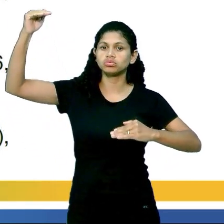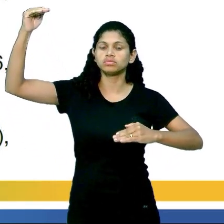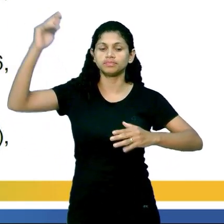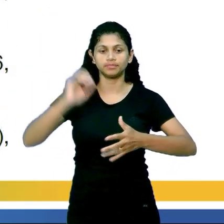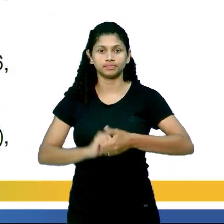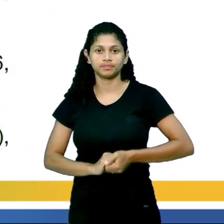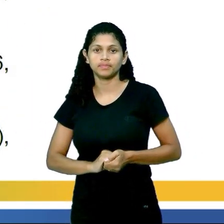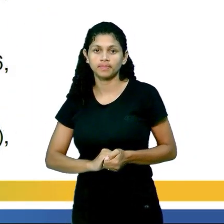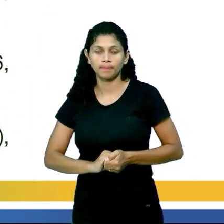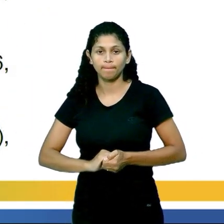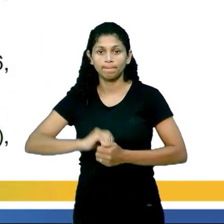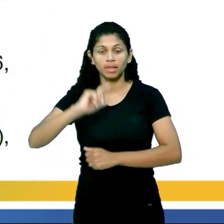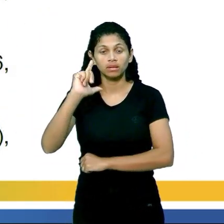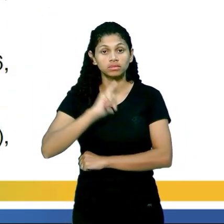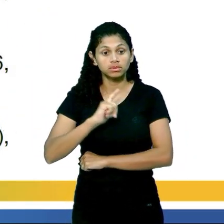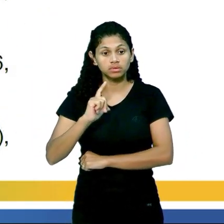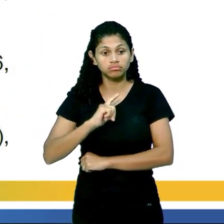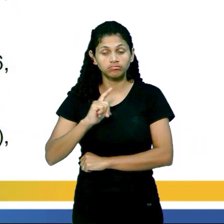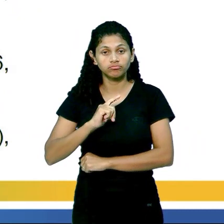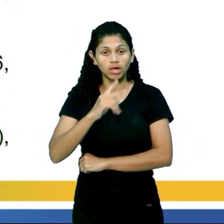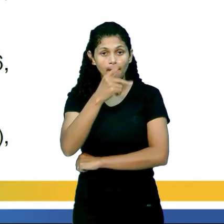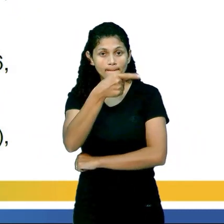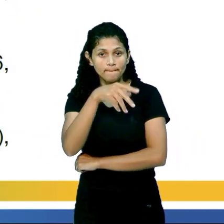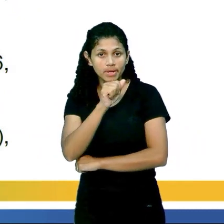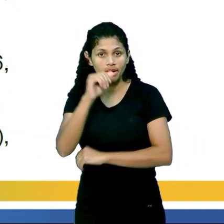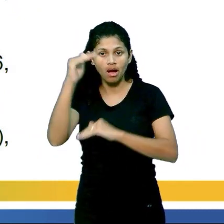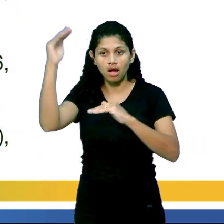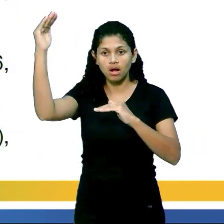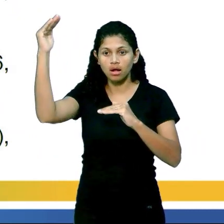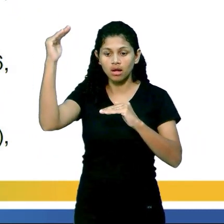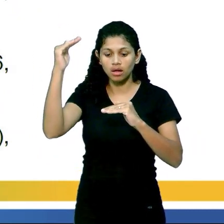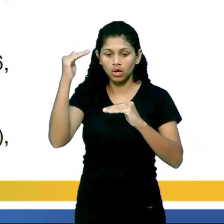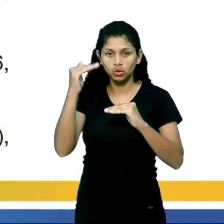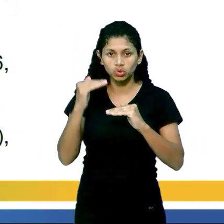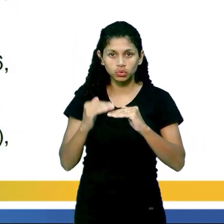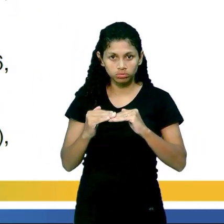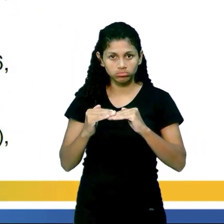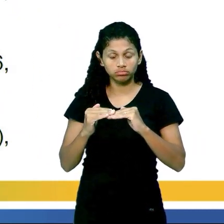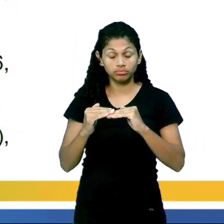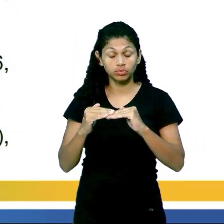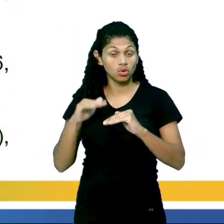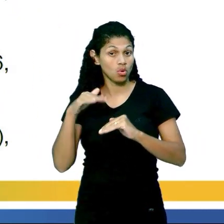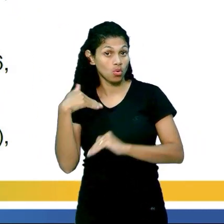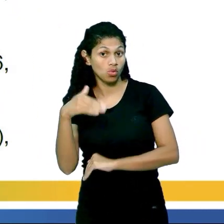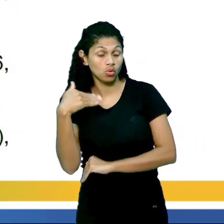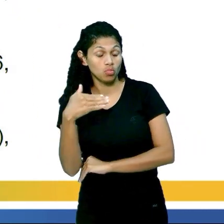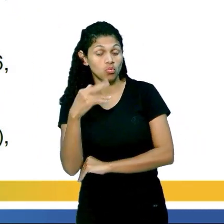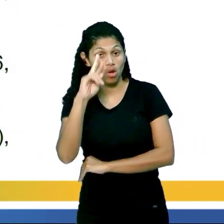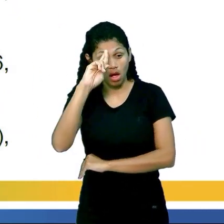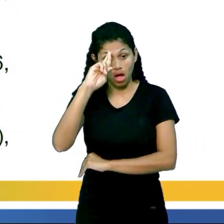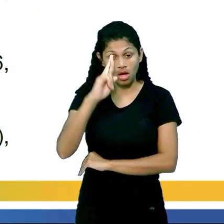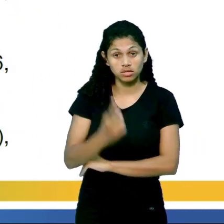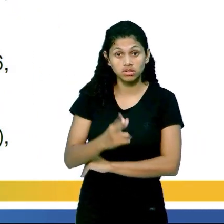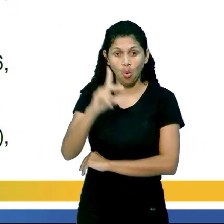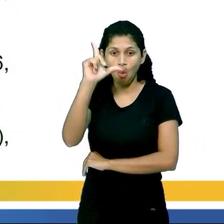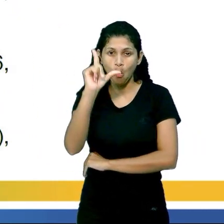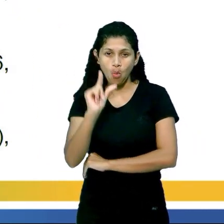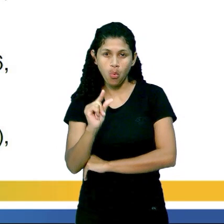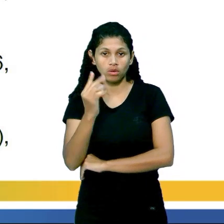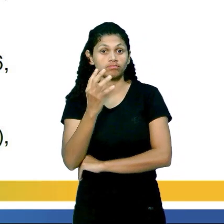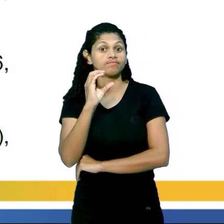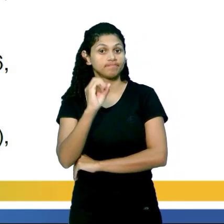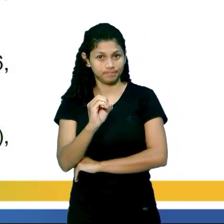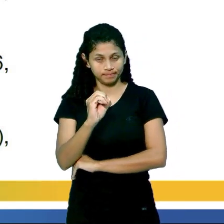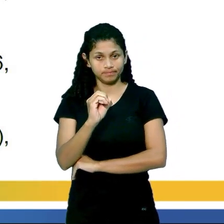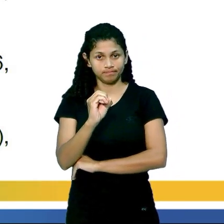E temos uma PA decrescente, quando a razão for menor que zero.